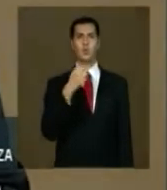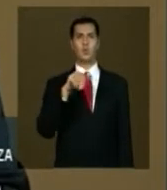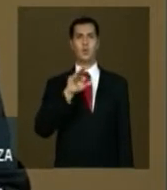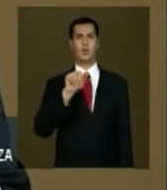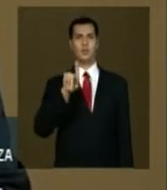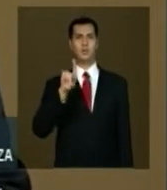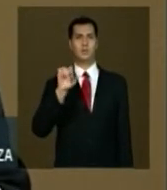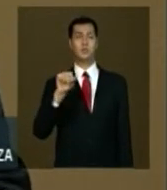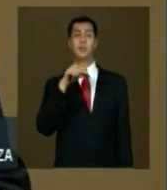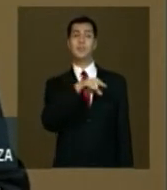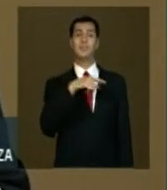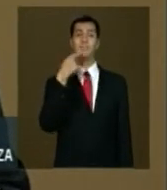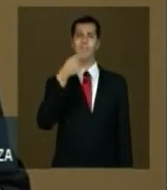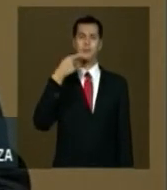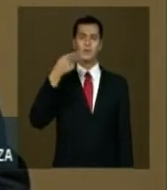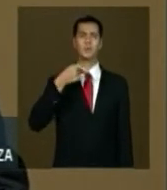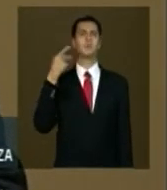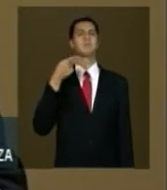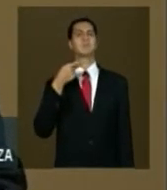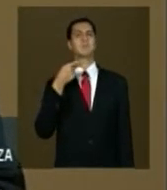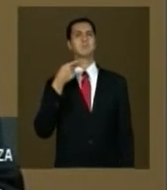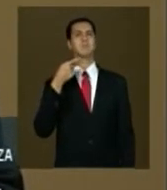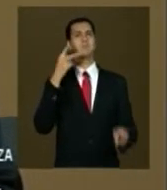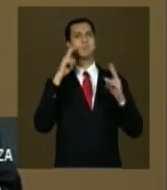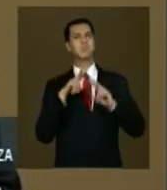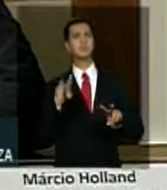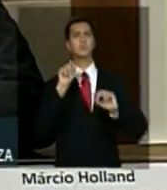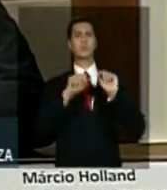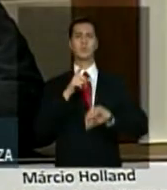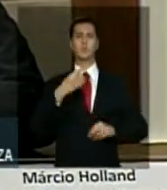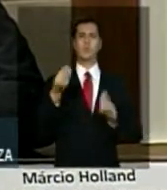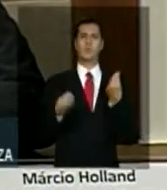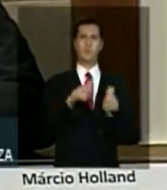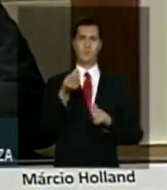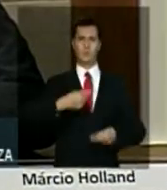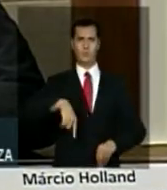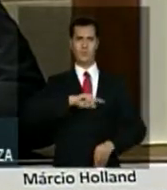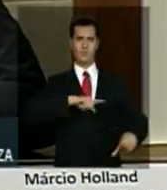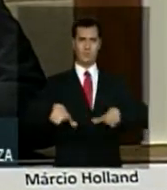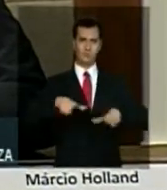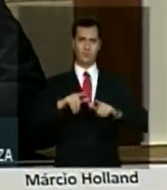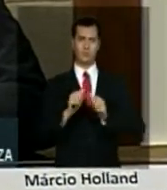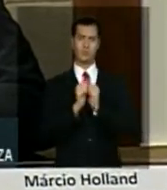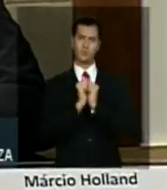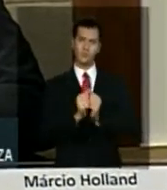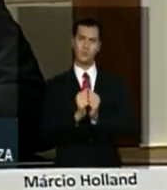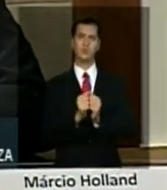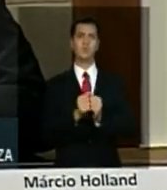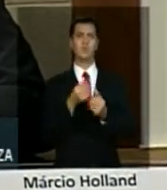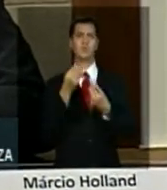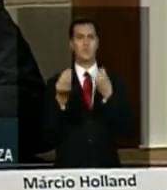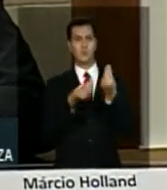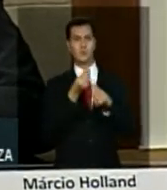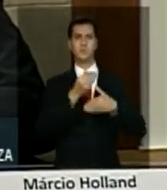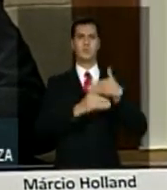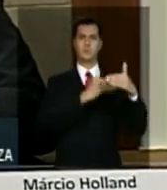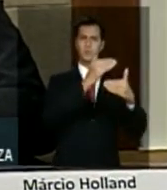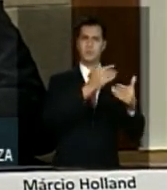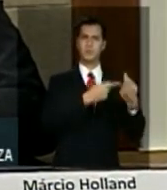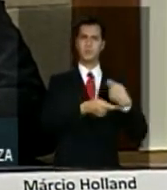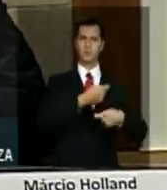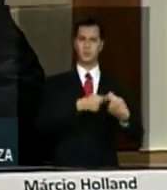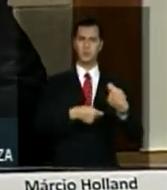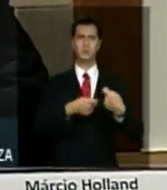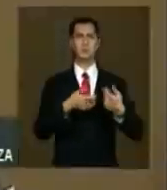depoimento de como nós temos trabalhado junto na agenda social e na agenda desenvolvimento econômico